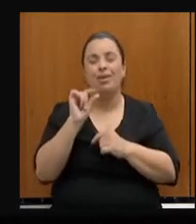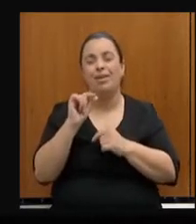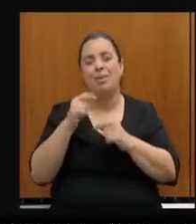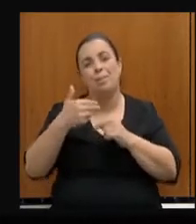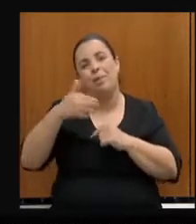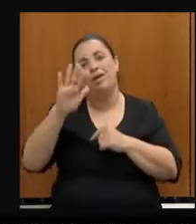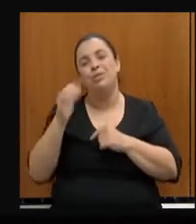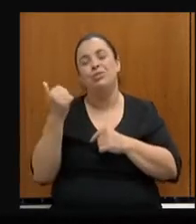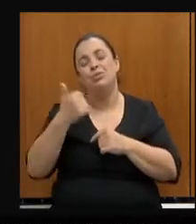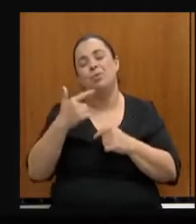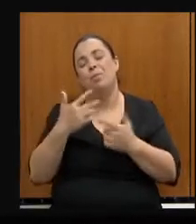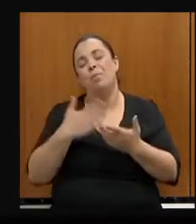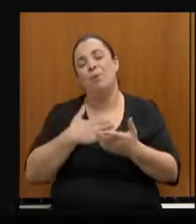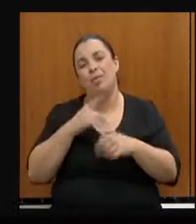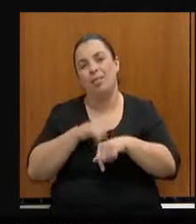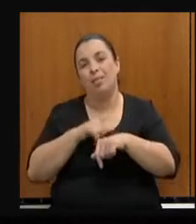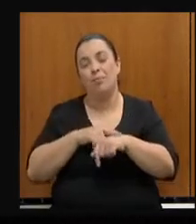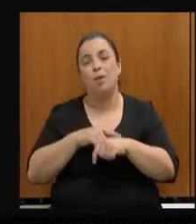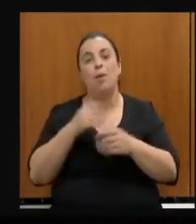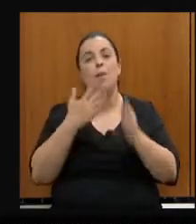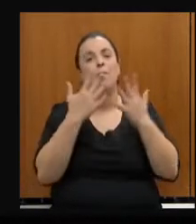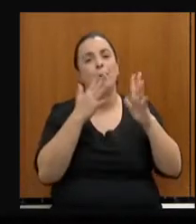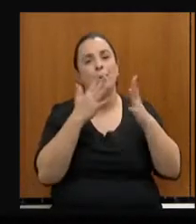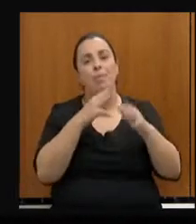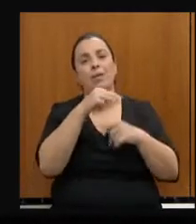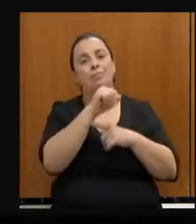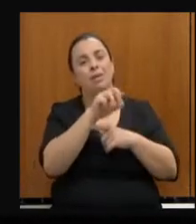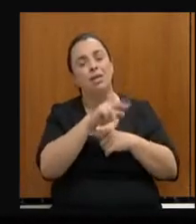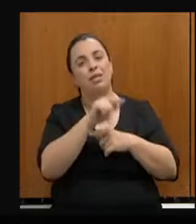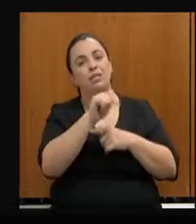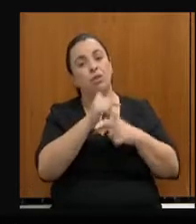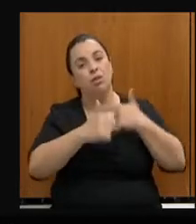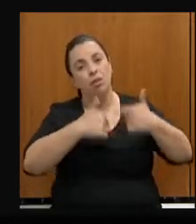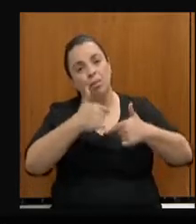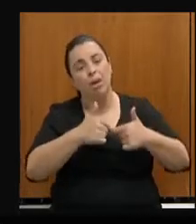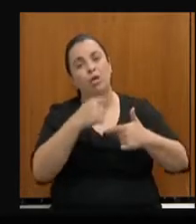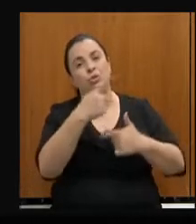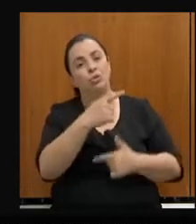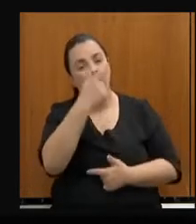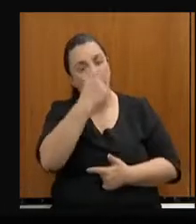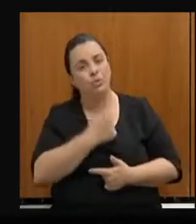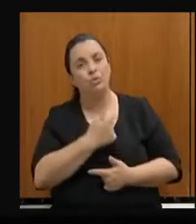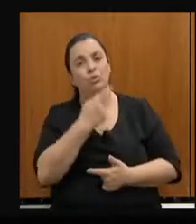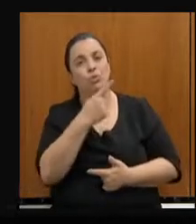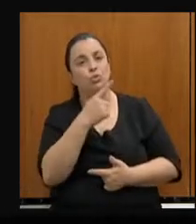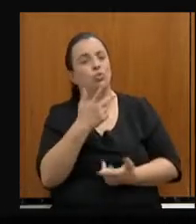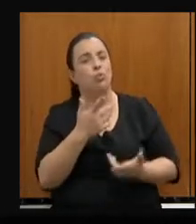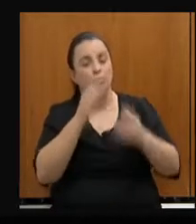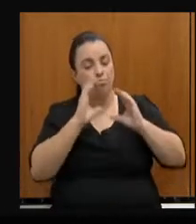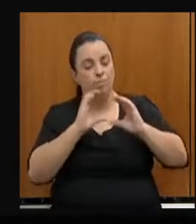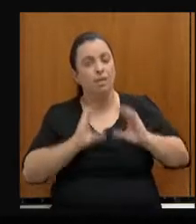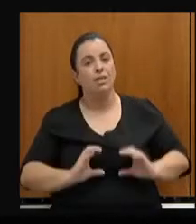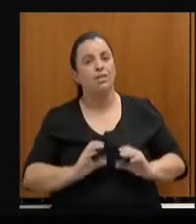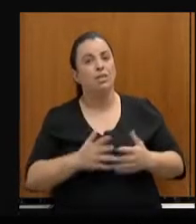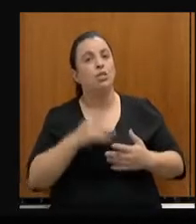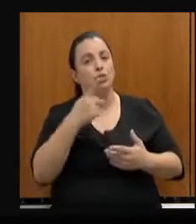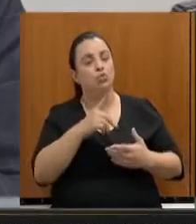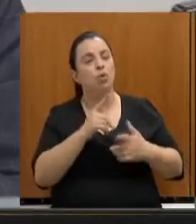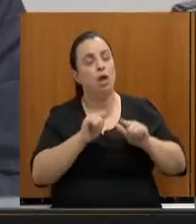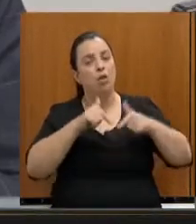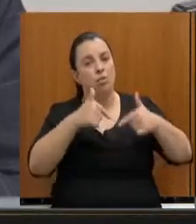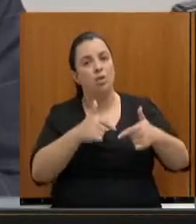obrigado e parabéns Marília pela sua atuação pela sua pessoa pelo teu princípio de pela sua atuação técnica frente